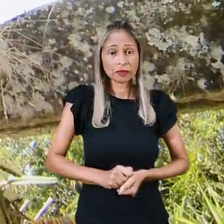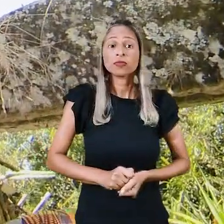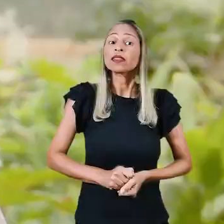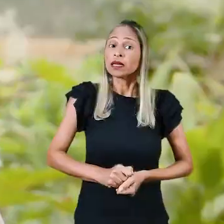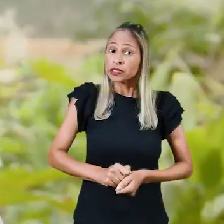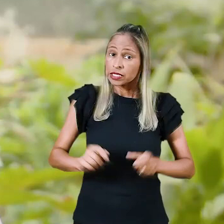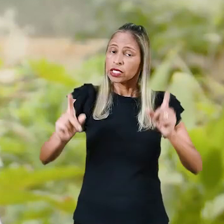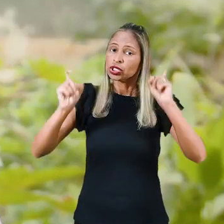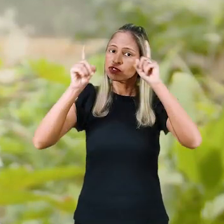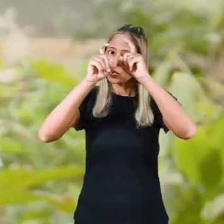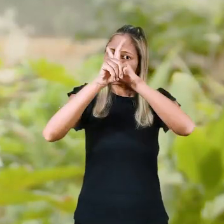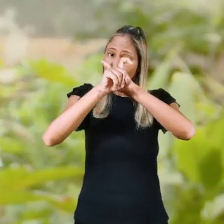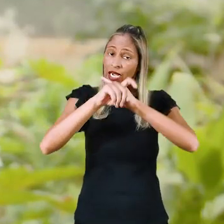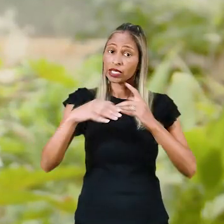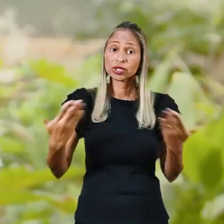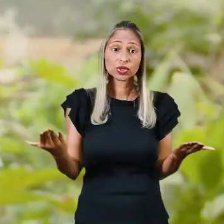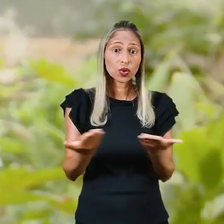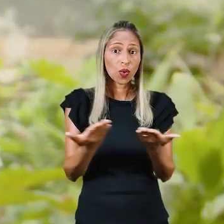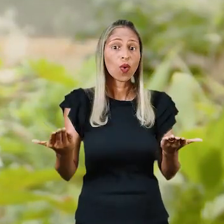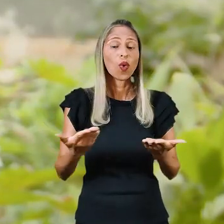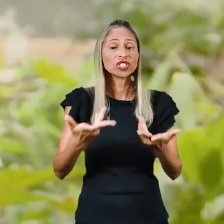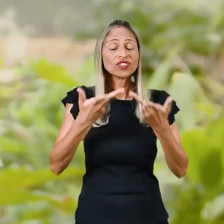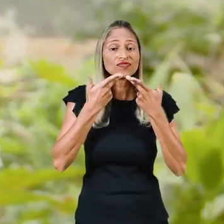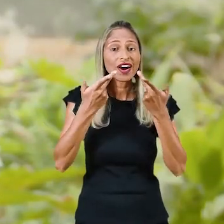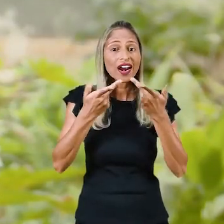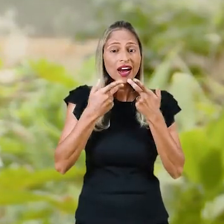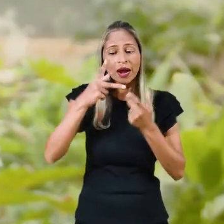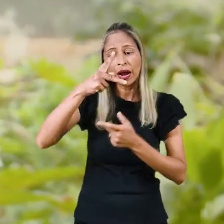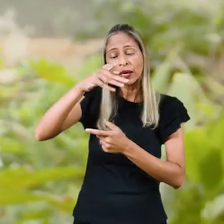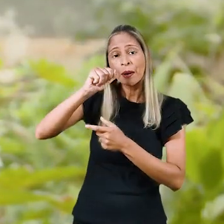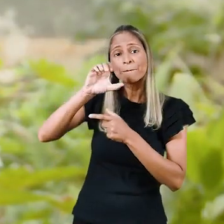das dificuldades que nós enfrentamos hoje, quando nós